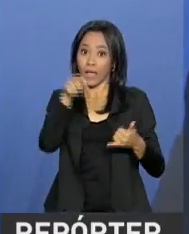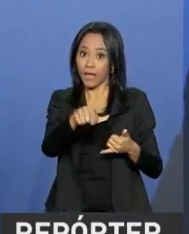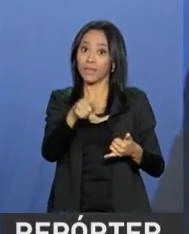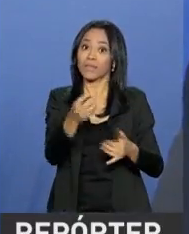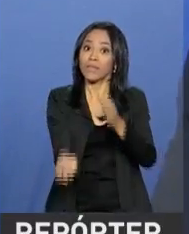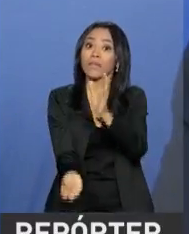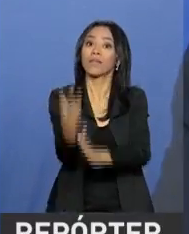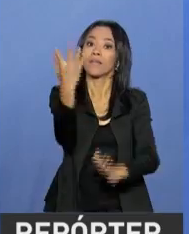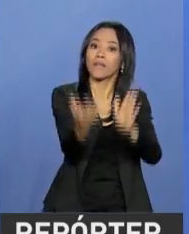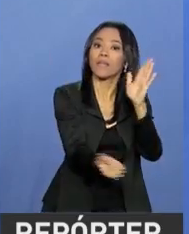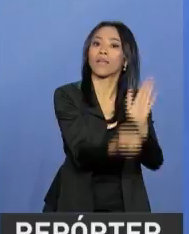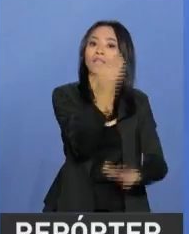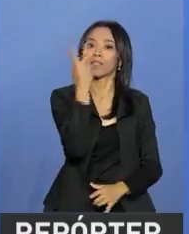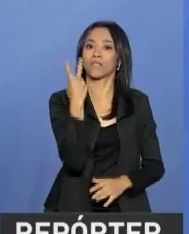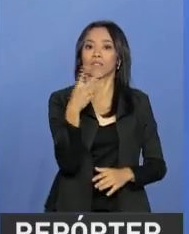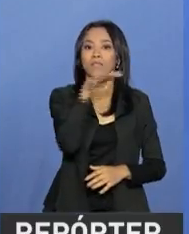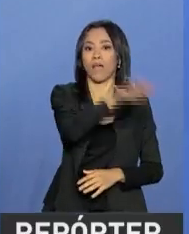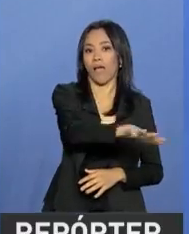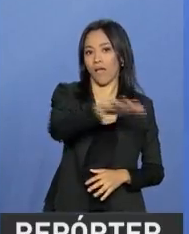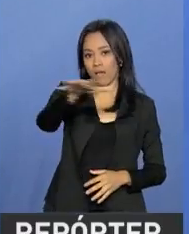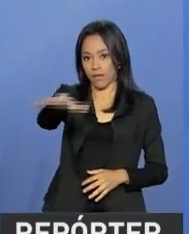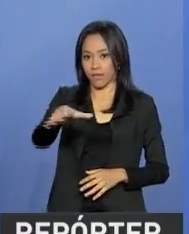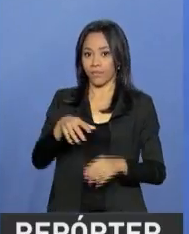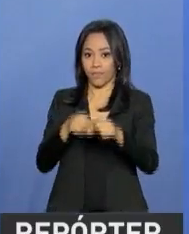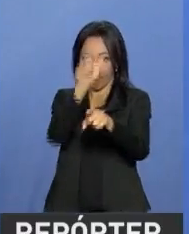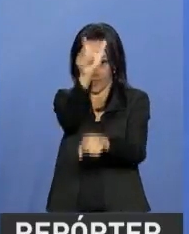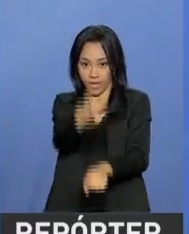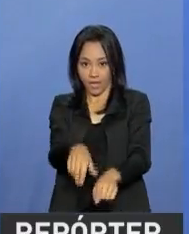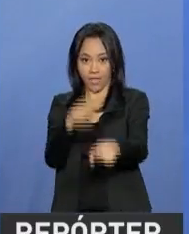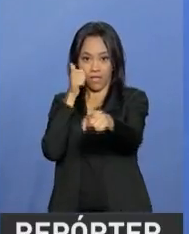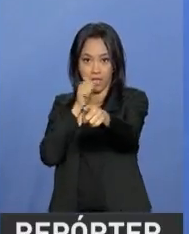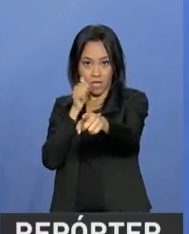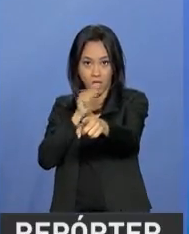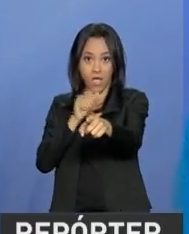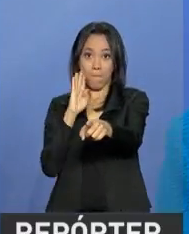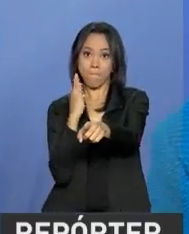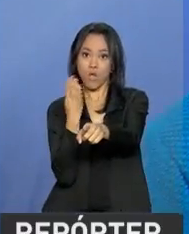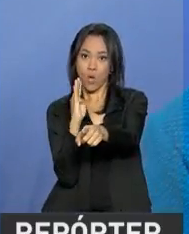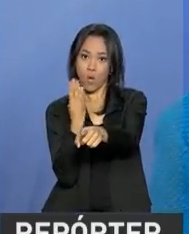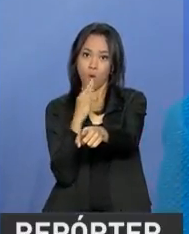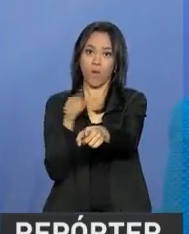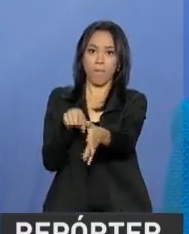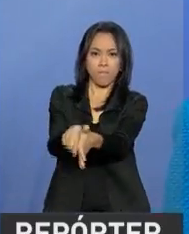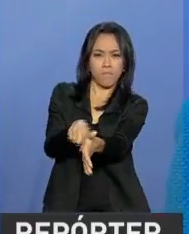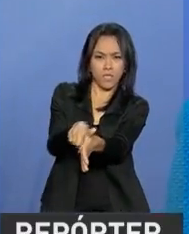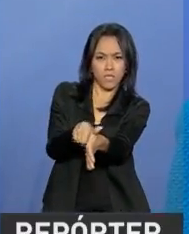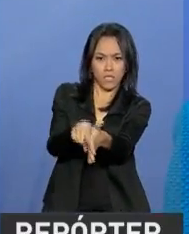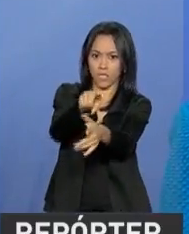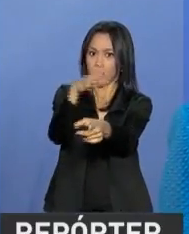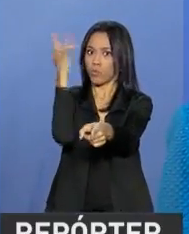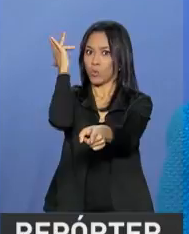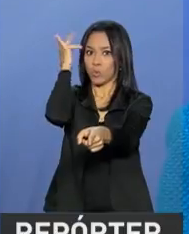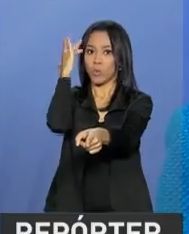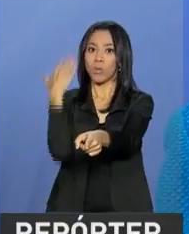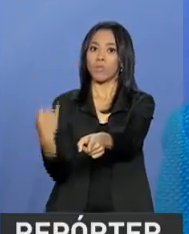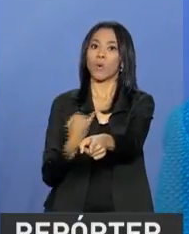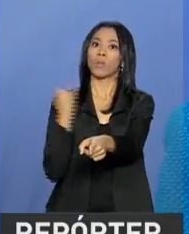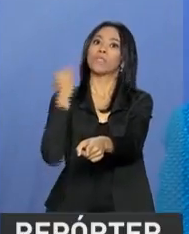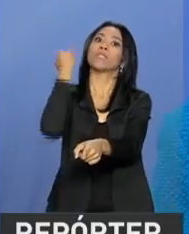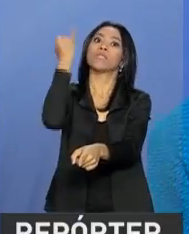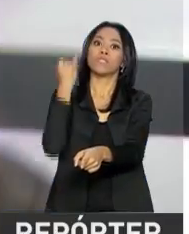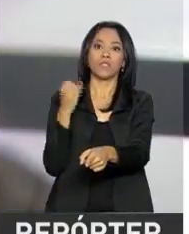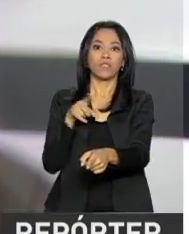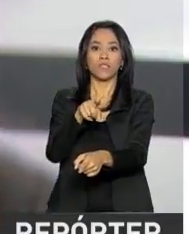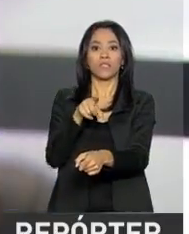conservação marinha durante o anúncio a bióloga marinha silvia ele presidente de uma importante organização internacional de preservação